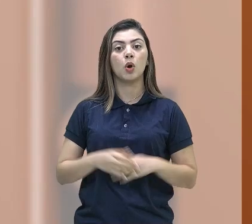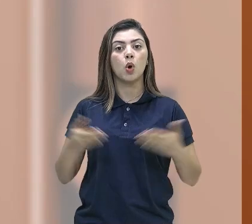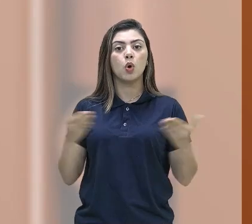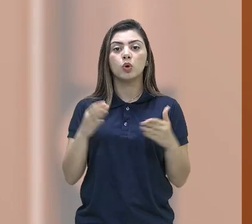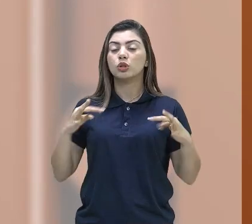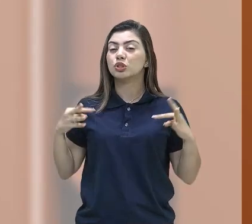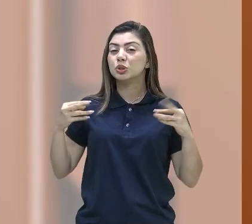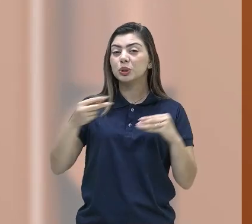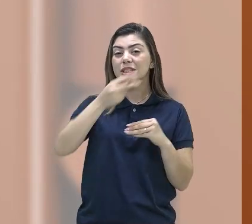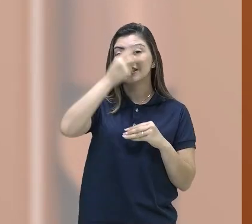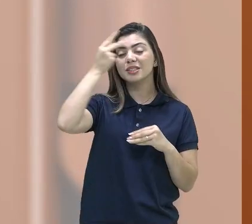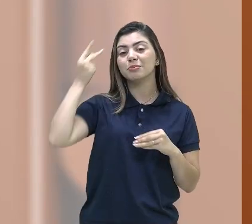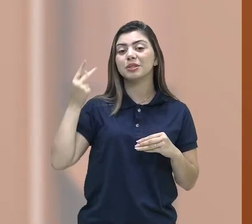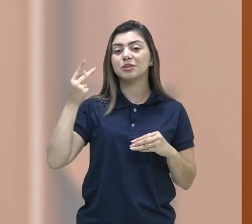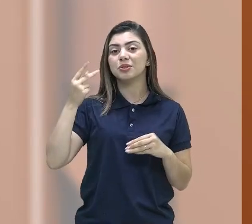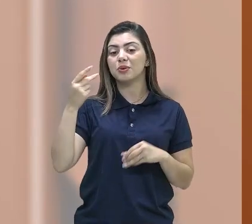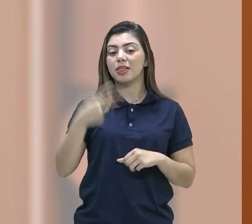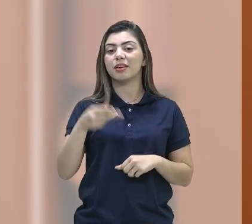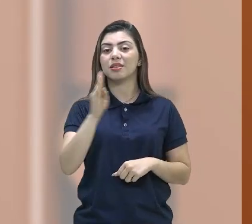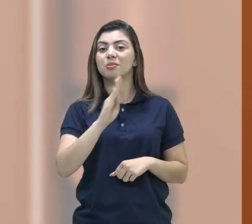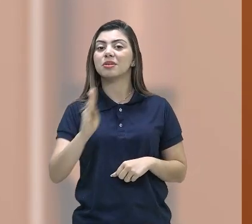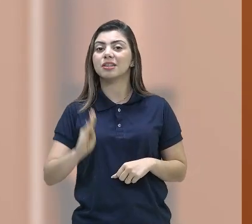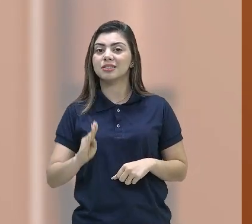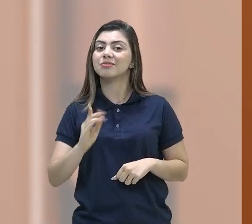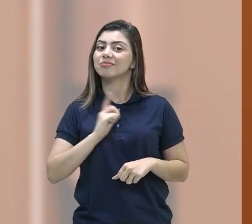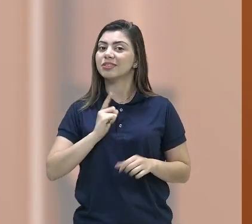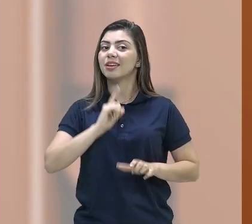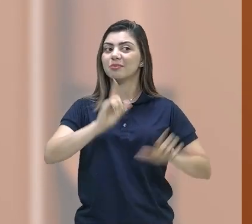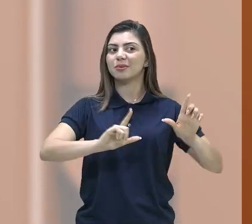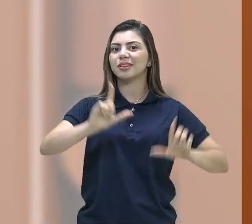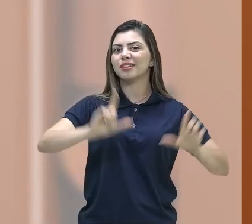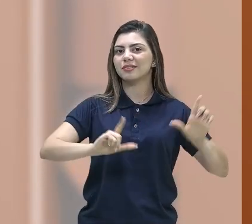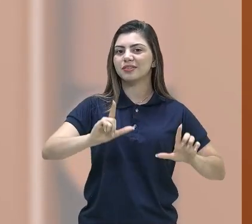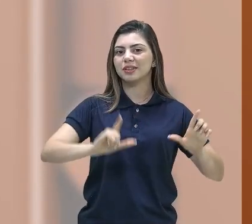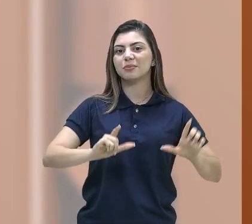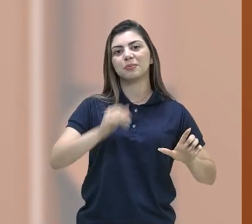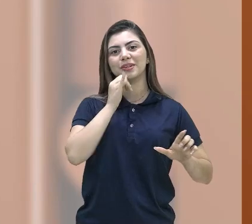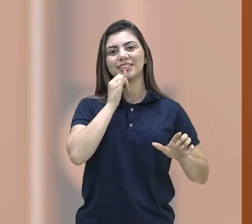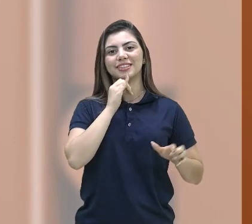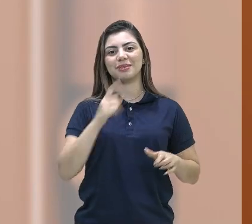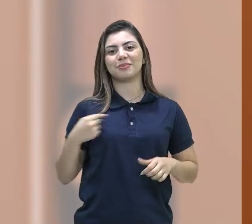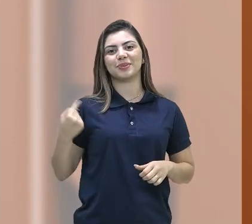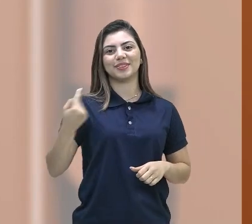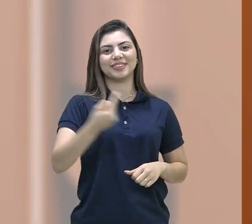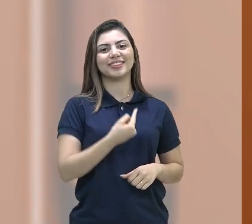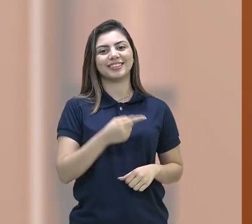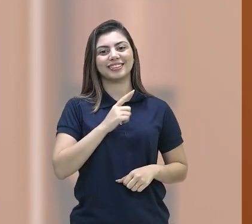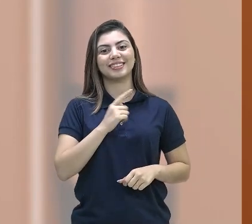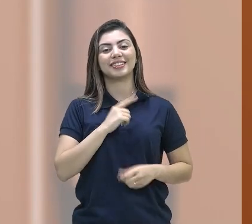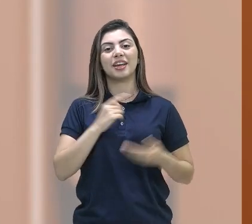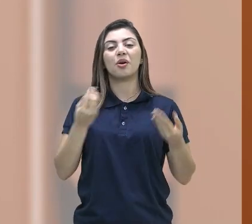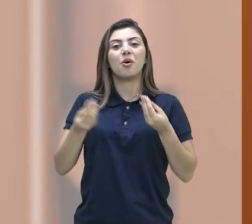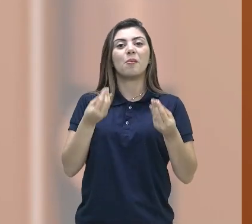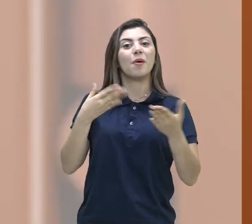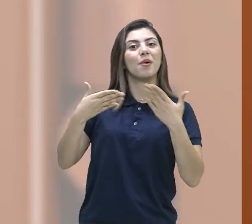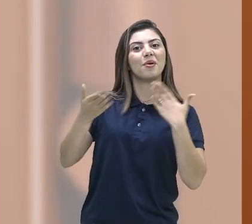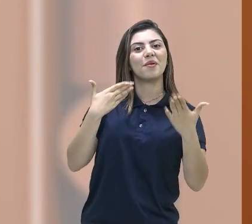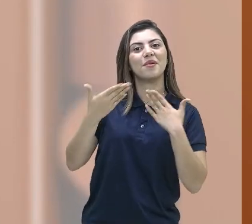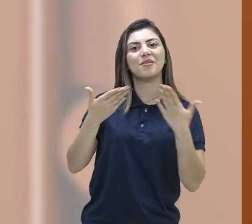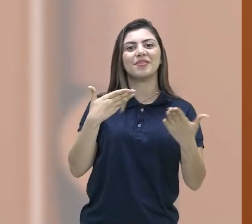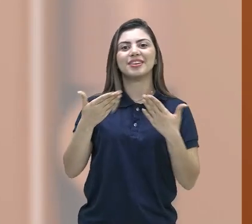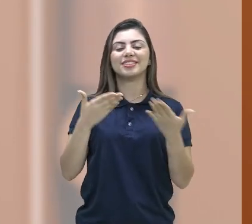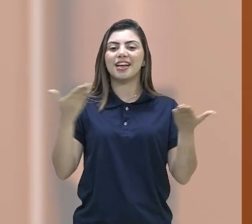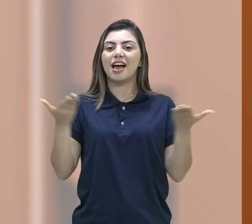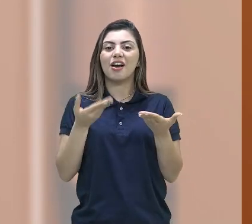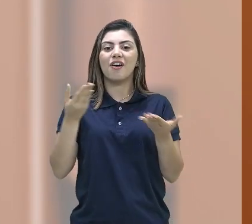hoje no Brasil, é fácil dizer, tem uma televisão. Nós aqui mesmo estamos conversando, dialogando